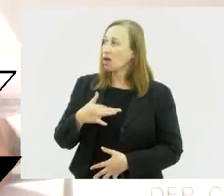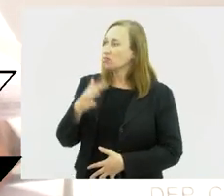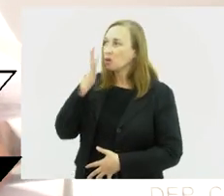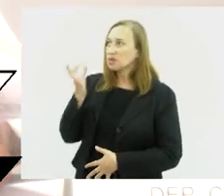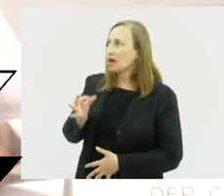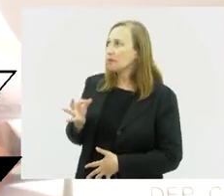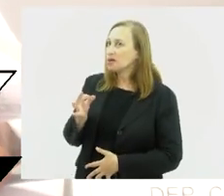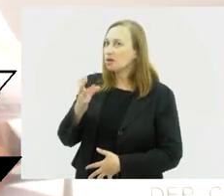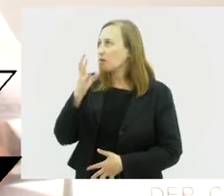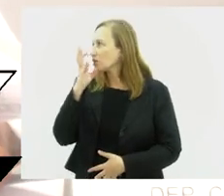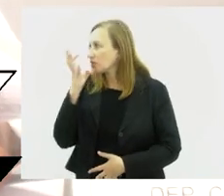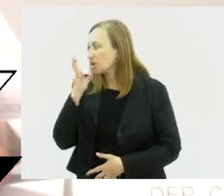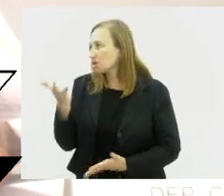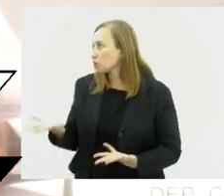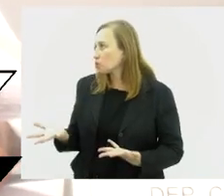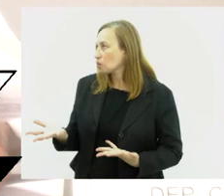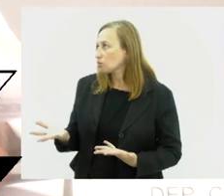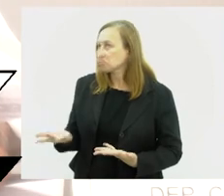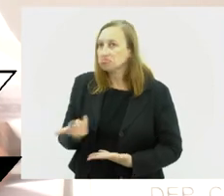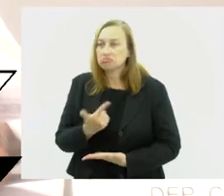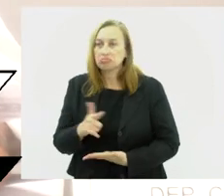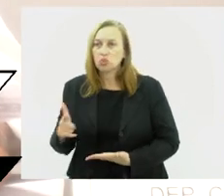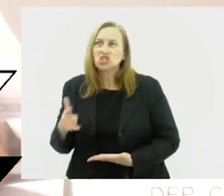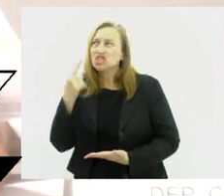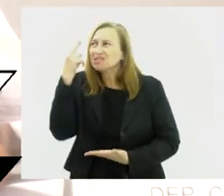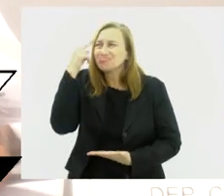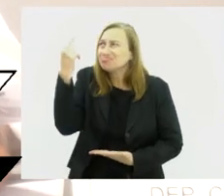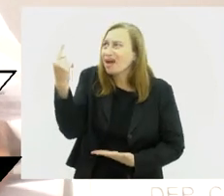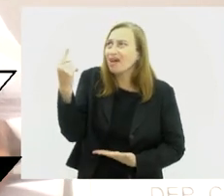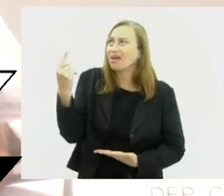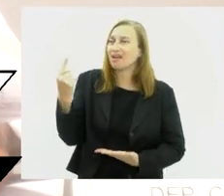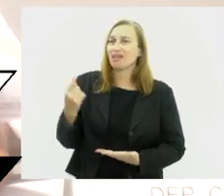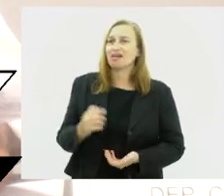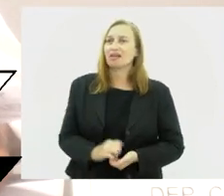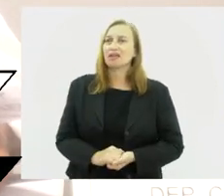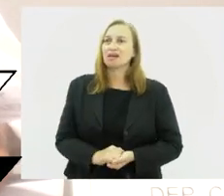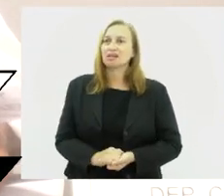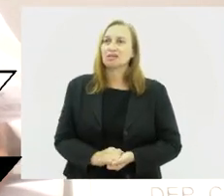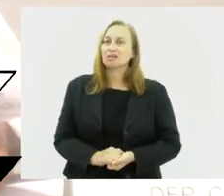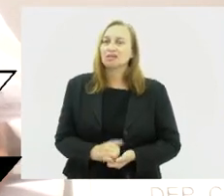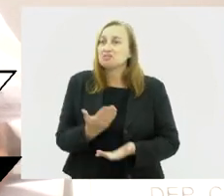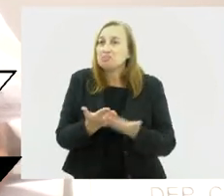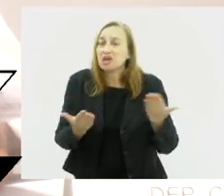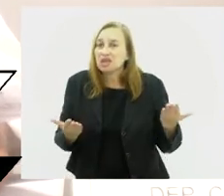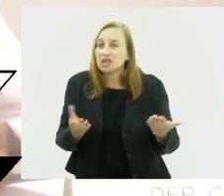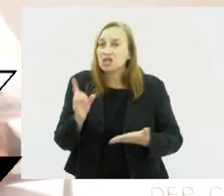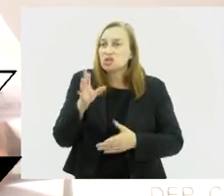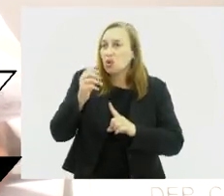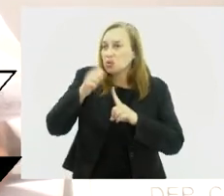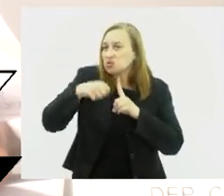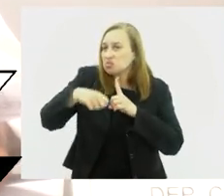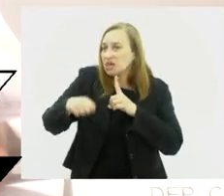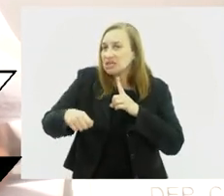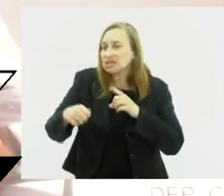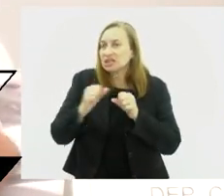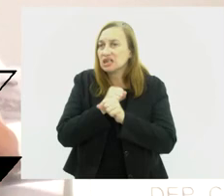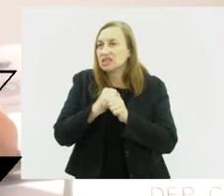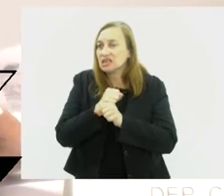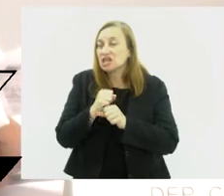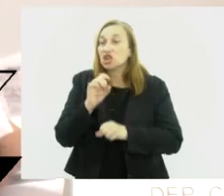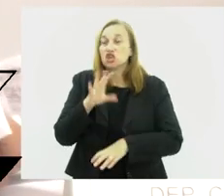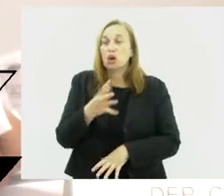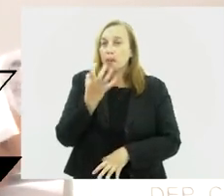um apoiador do Corpo de Bombeiros, eu não tinha ideia de um número tão relevante, só os meses desse ano e só para